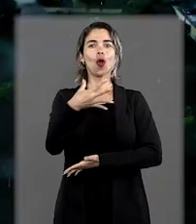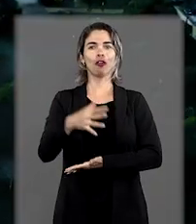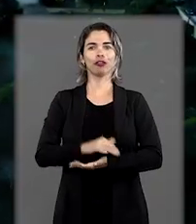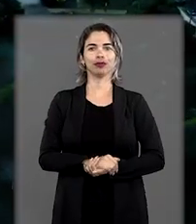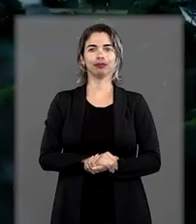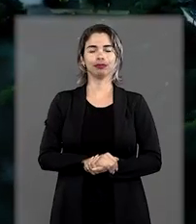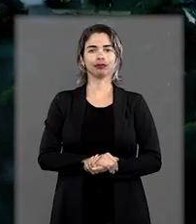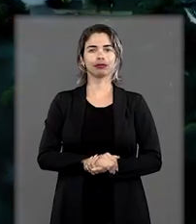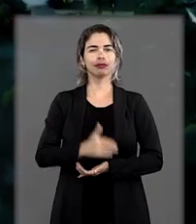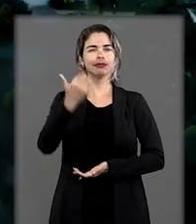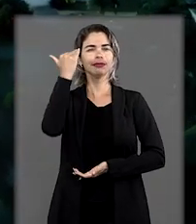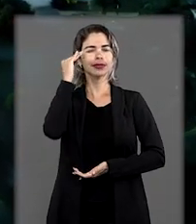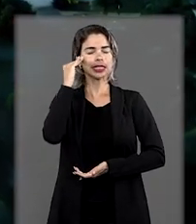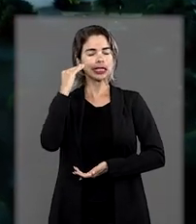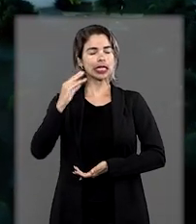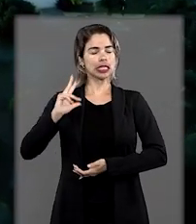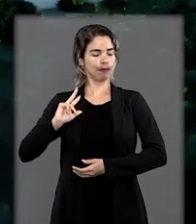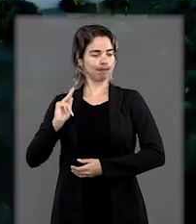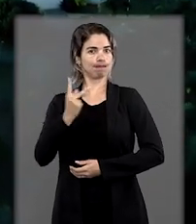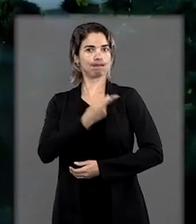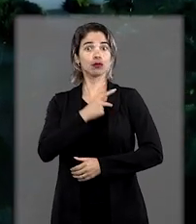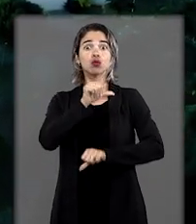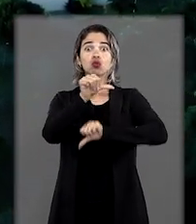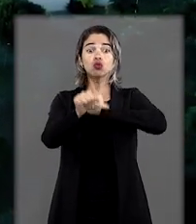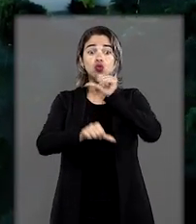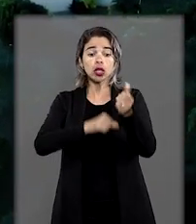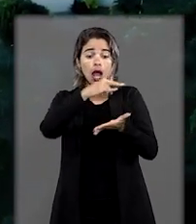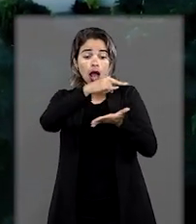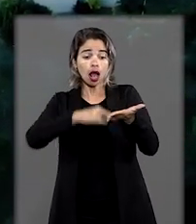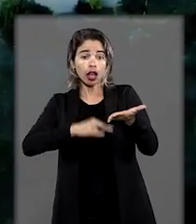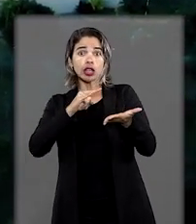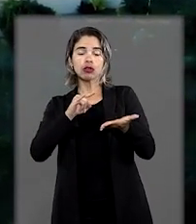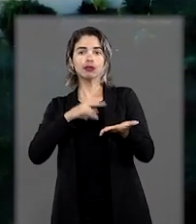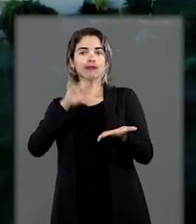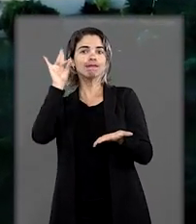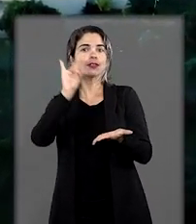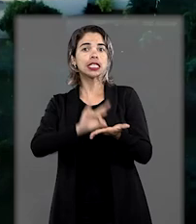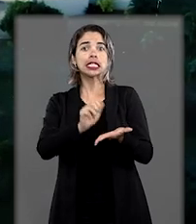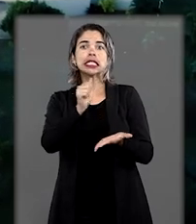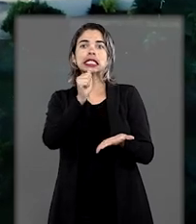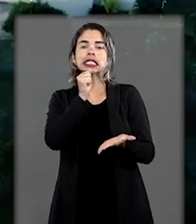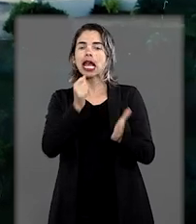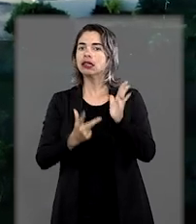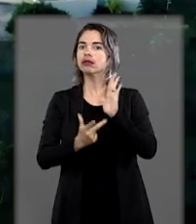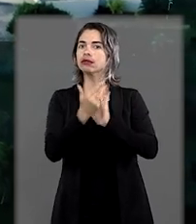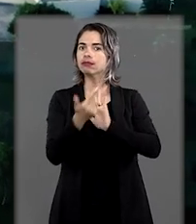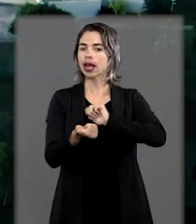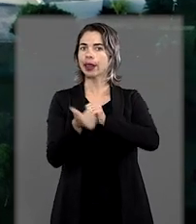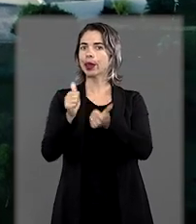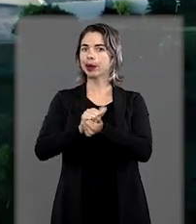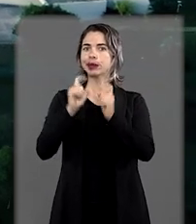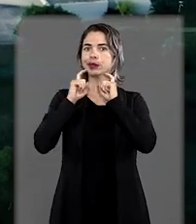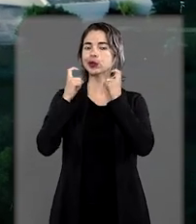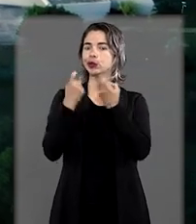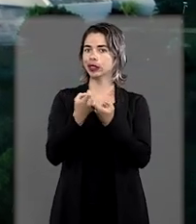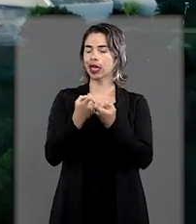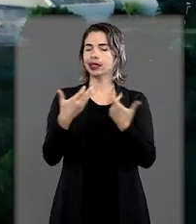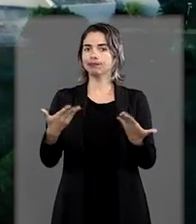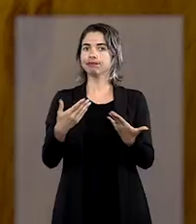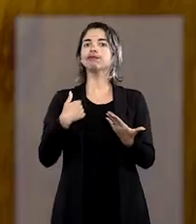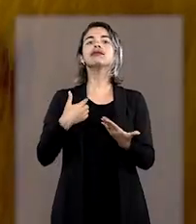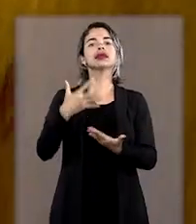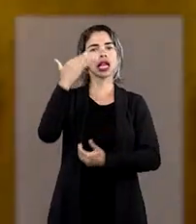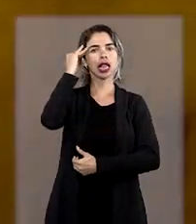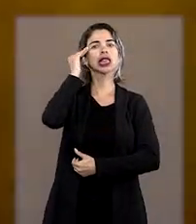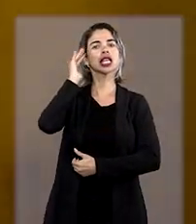tudo o entendimento de que transexuais tem direito a alteração do registro civil sem a realização da cirurgia de adequação sexual